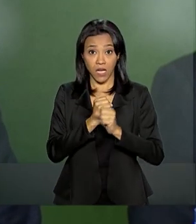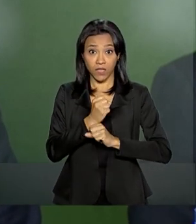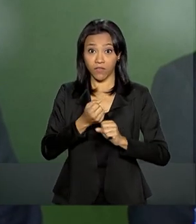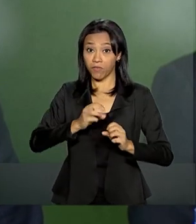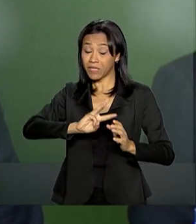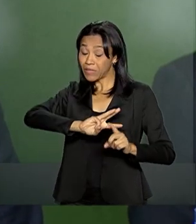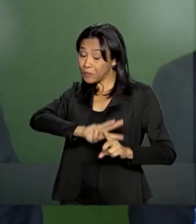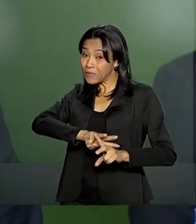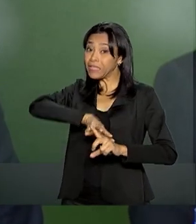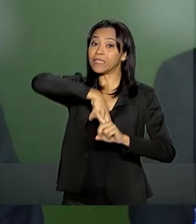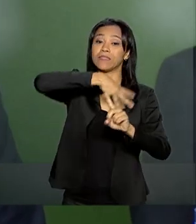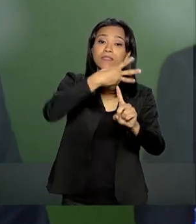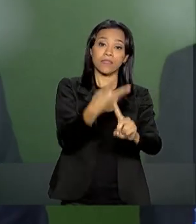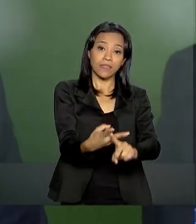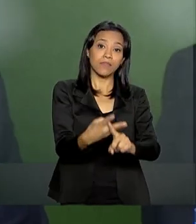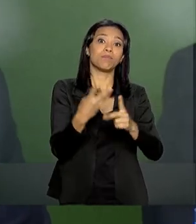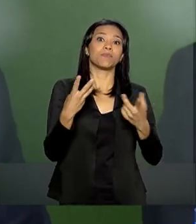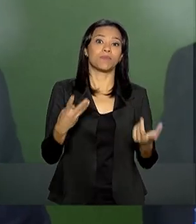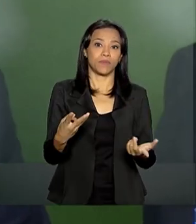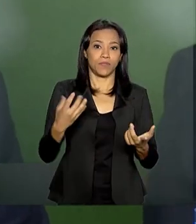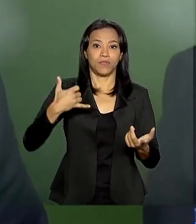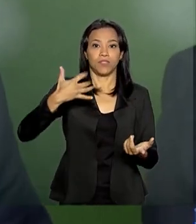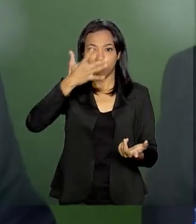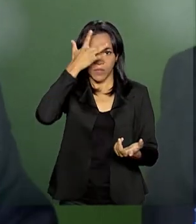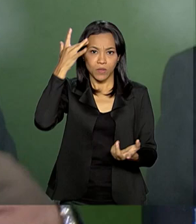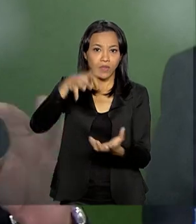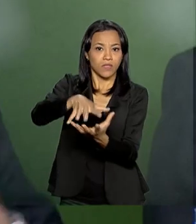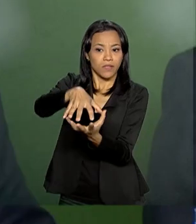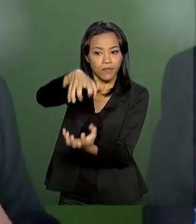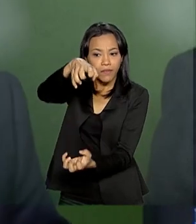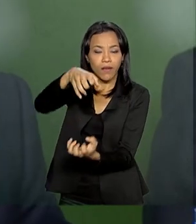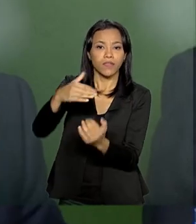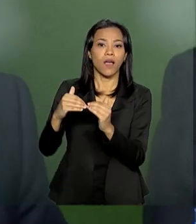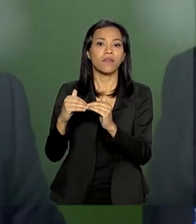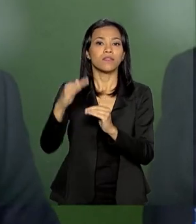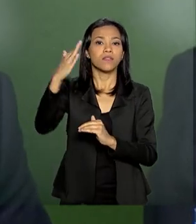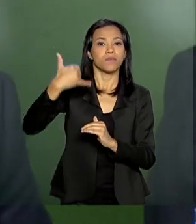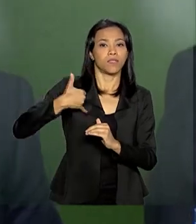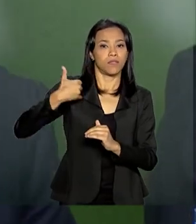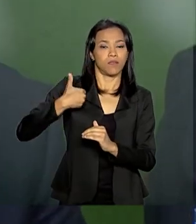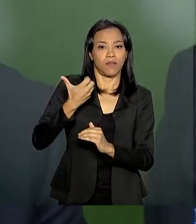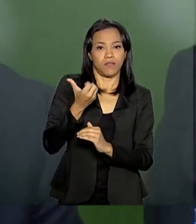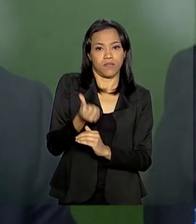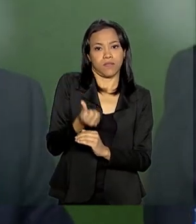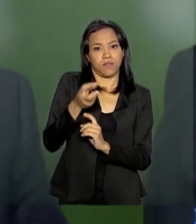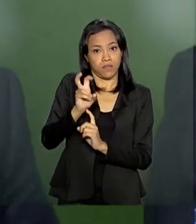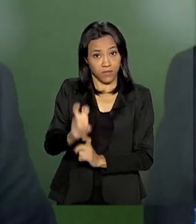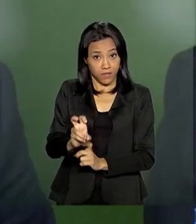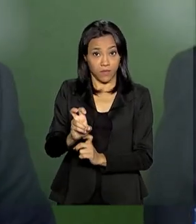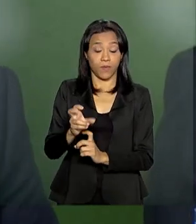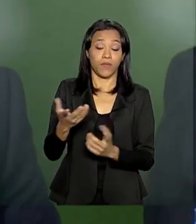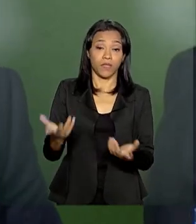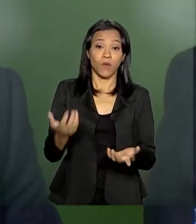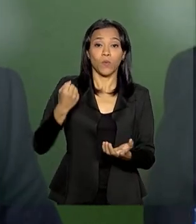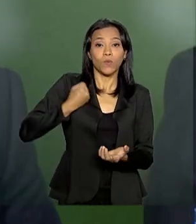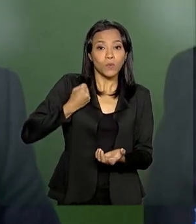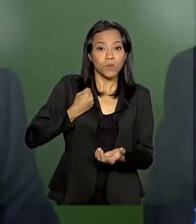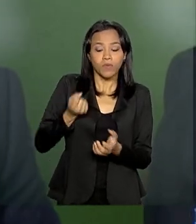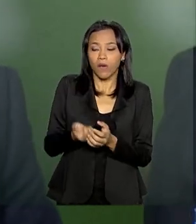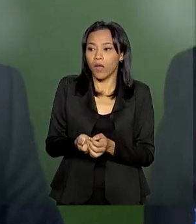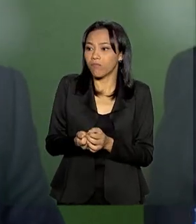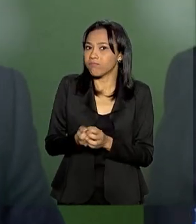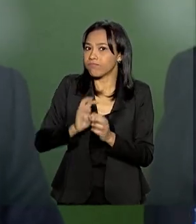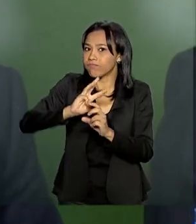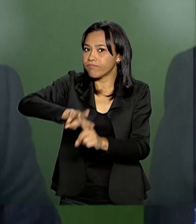pessoas que temos hoje acima de 65 anos. Ou seja, podemos dizer, grosso modo, que o número de aposentados vai triplicar.